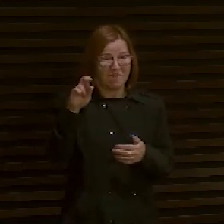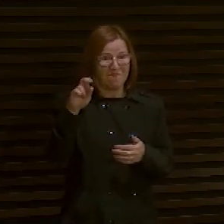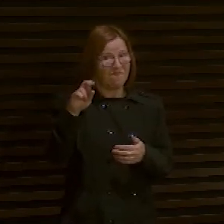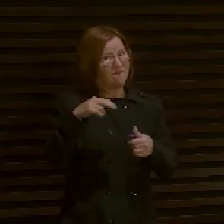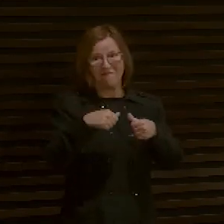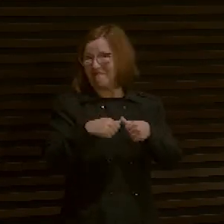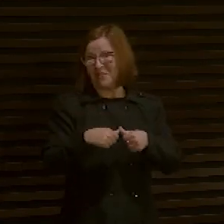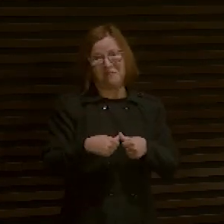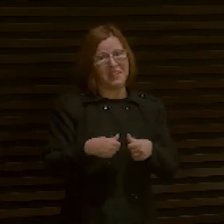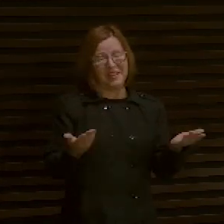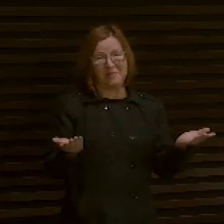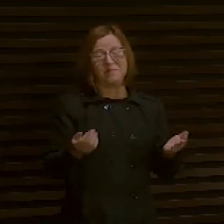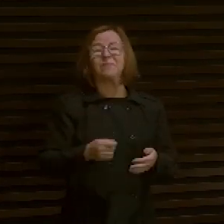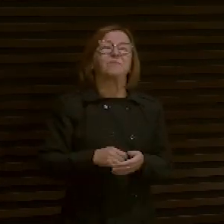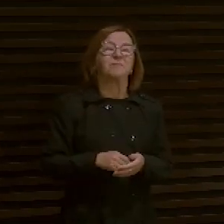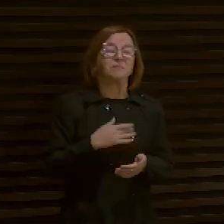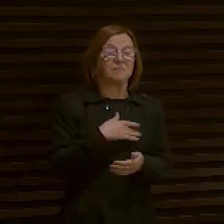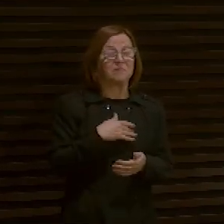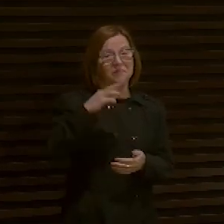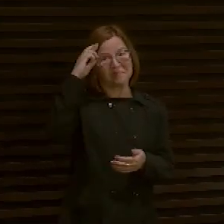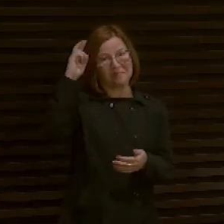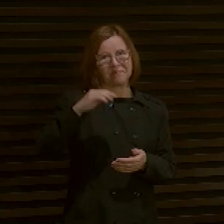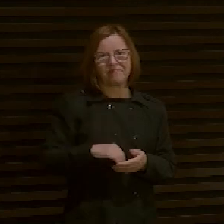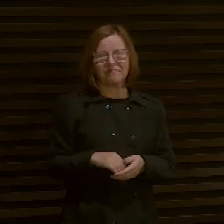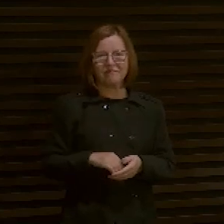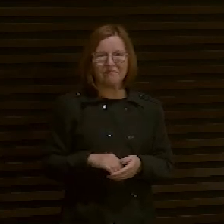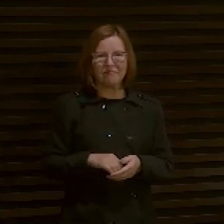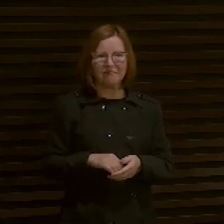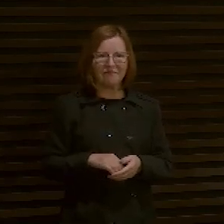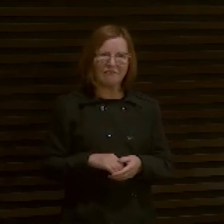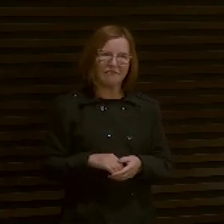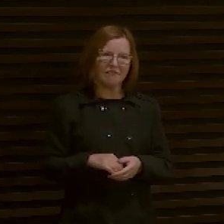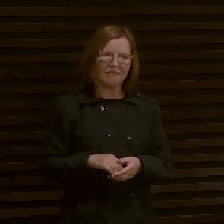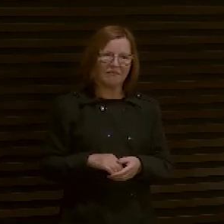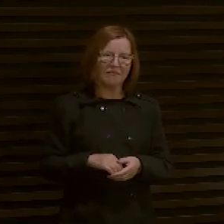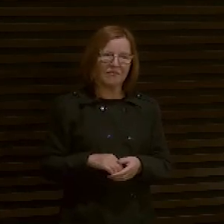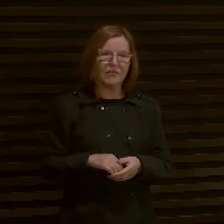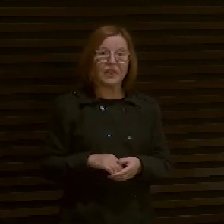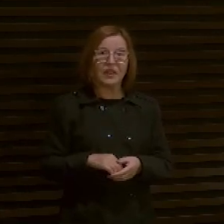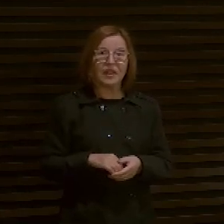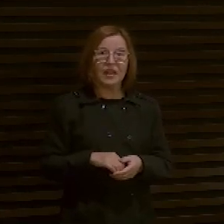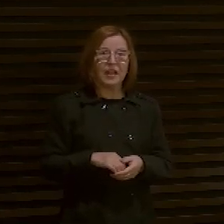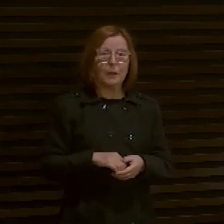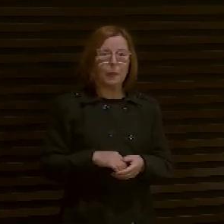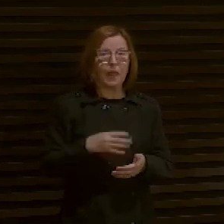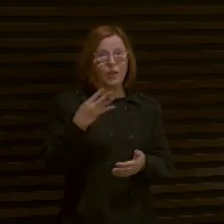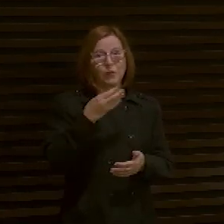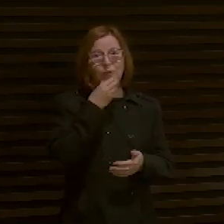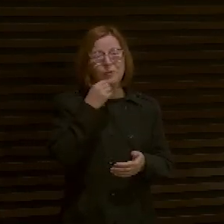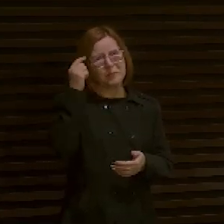Lembra disso aí? Misericórdia, né, meus irmãos? Pior que tá, não fica. Nós estamos numa situação aqui que a morte é